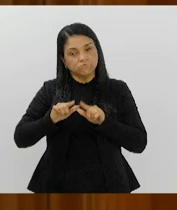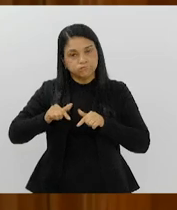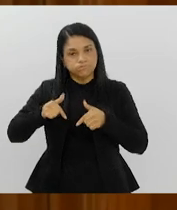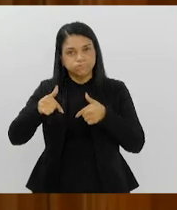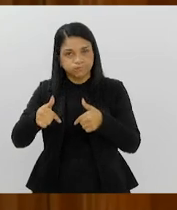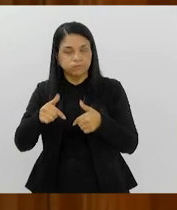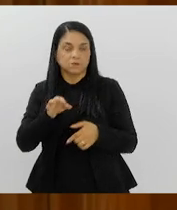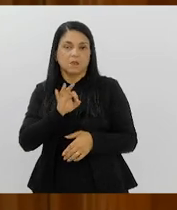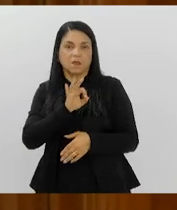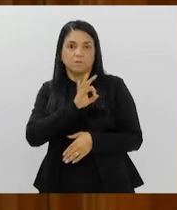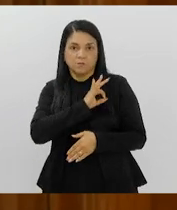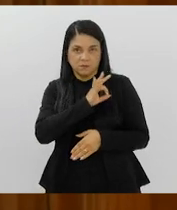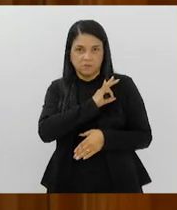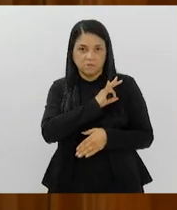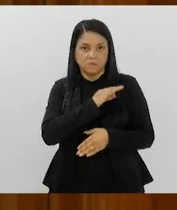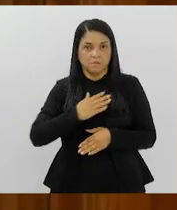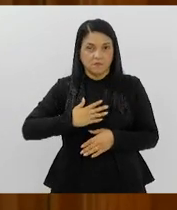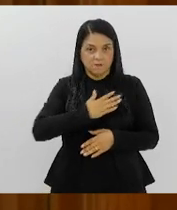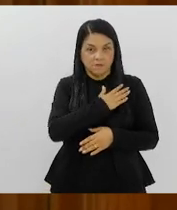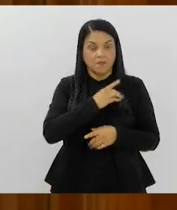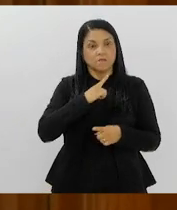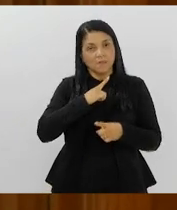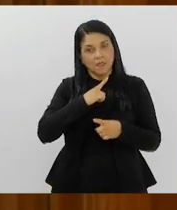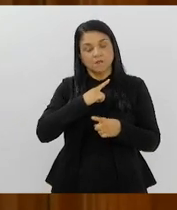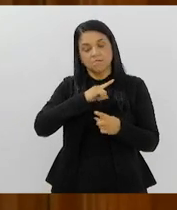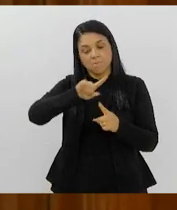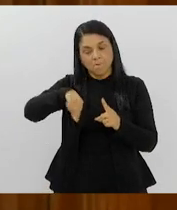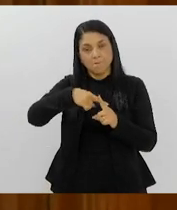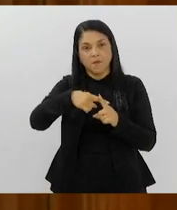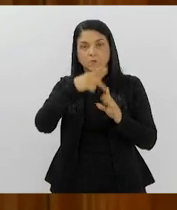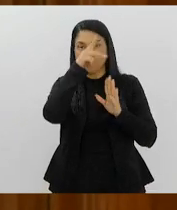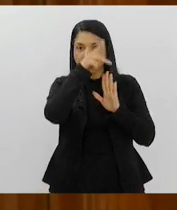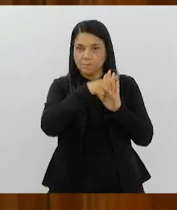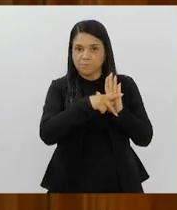Militar, nós temos também um projeto,